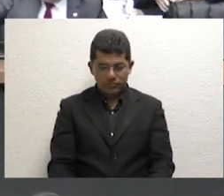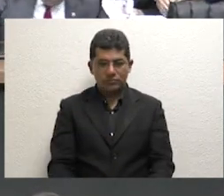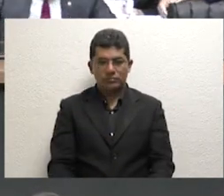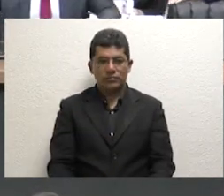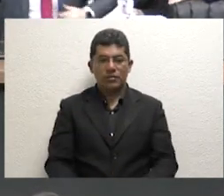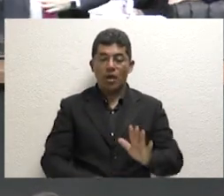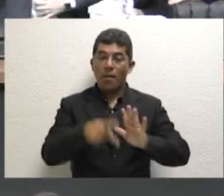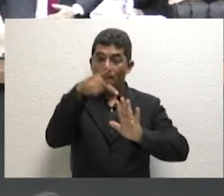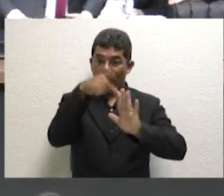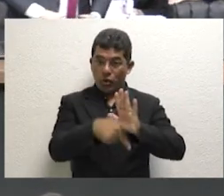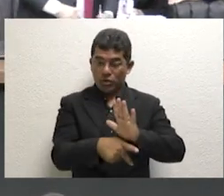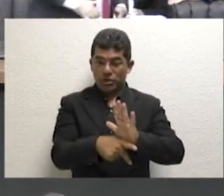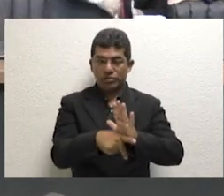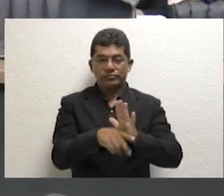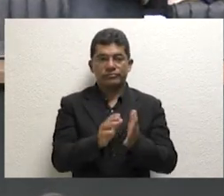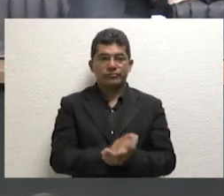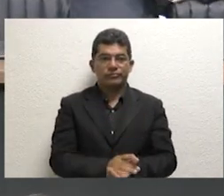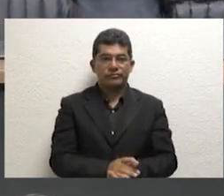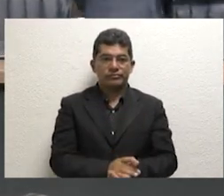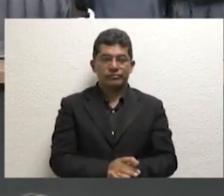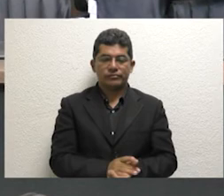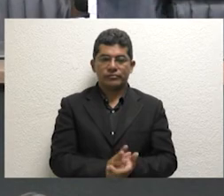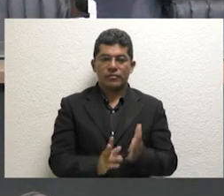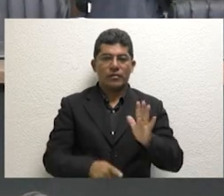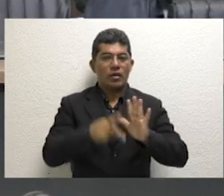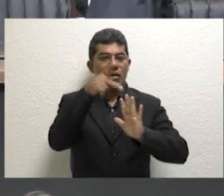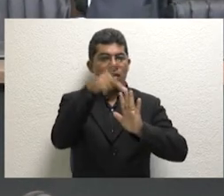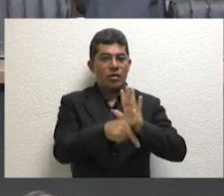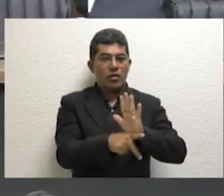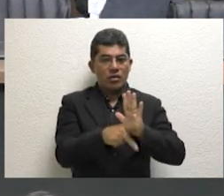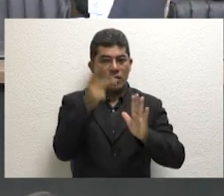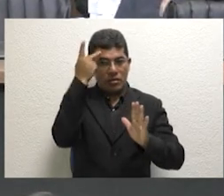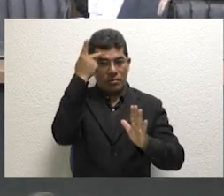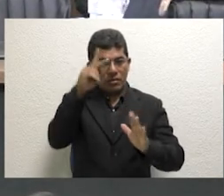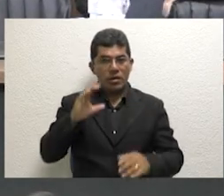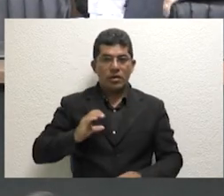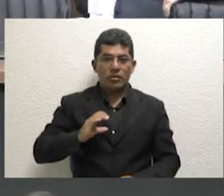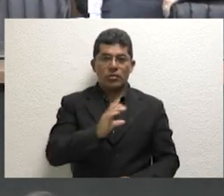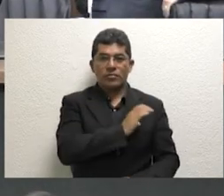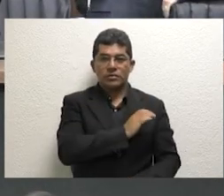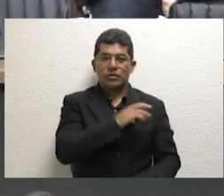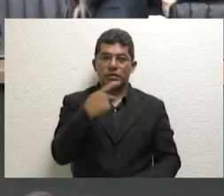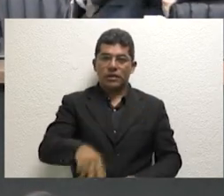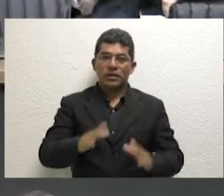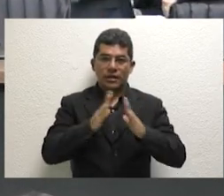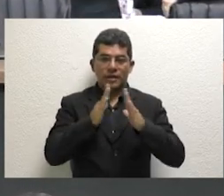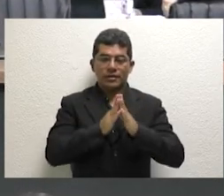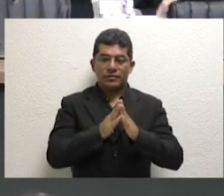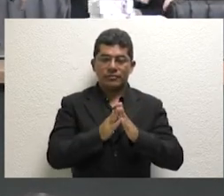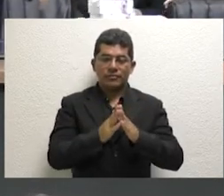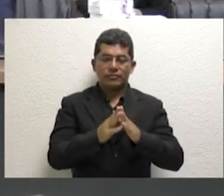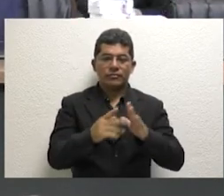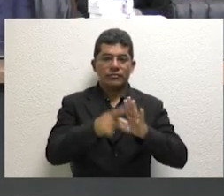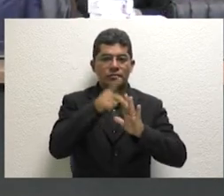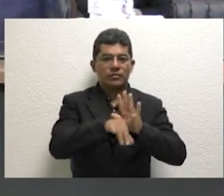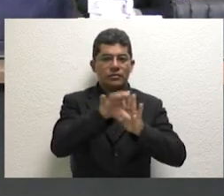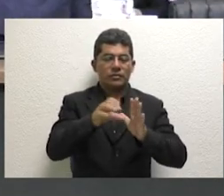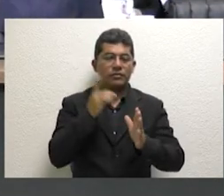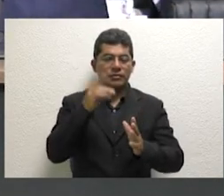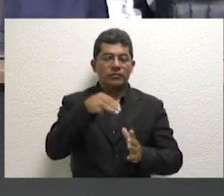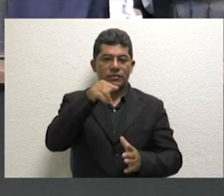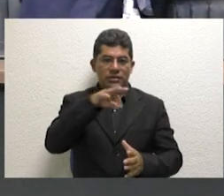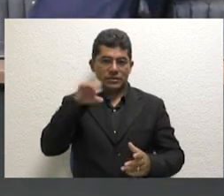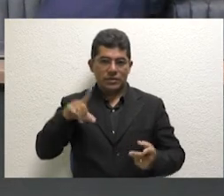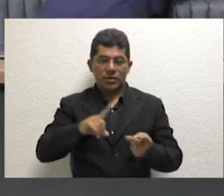projetos que já foram que estão sendo encaminhados às comissões permanentes da casa um projeto de lei do deputado Alcimar